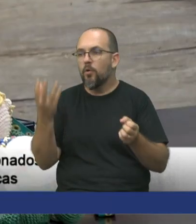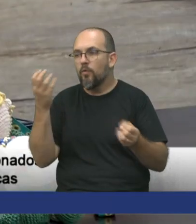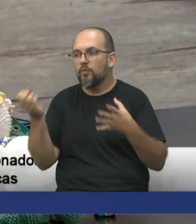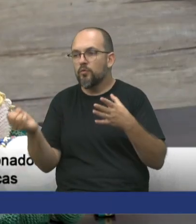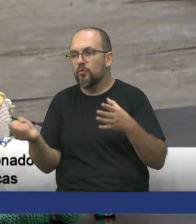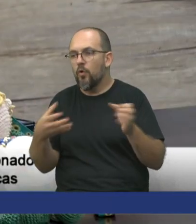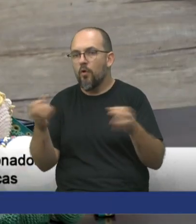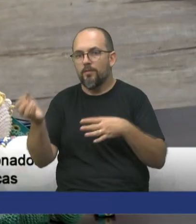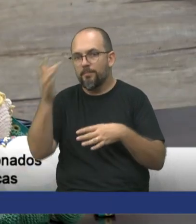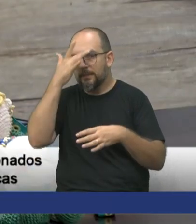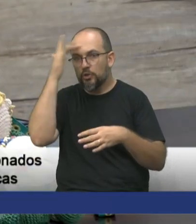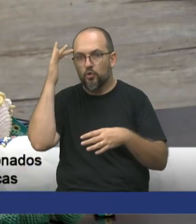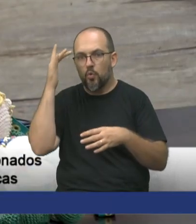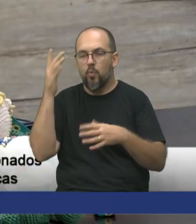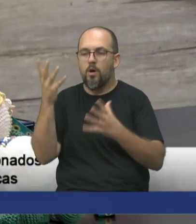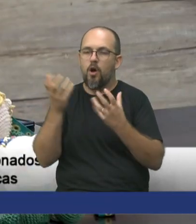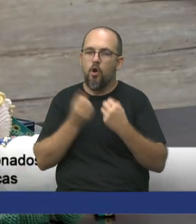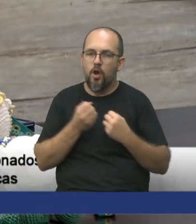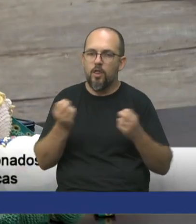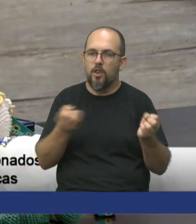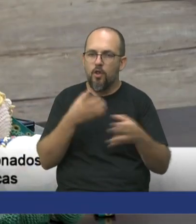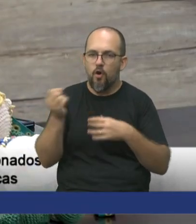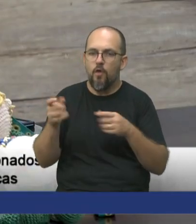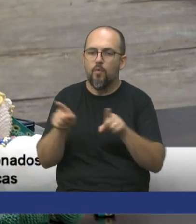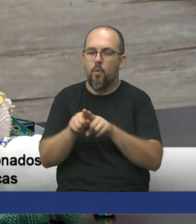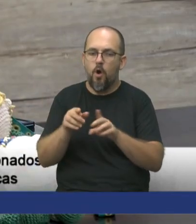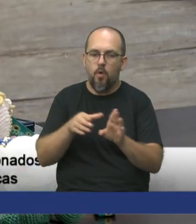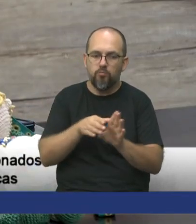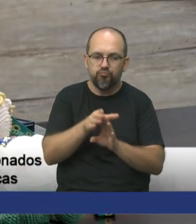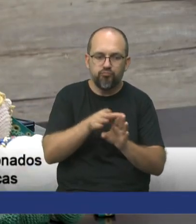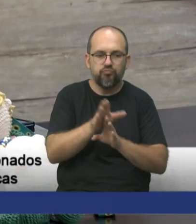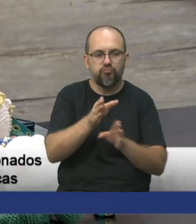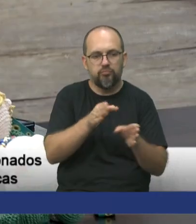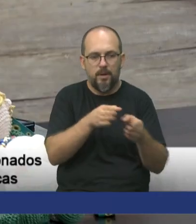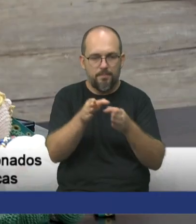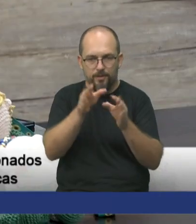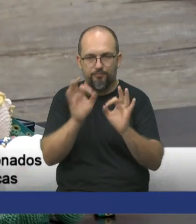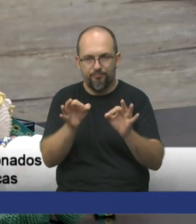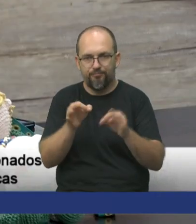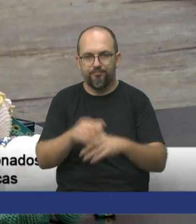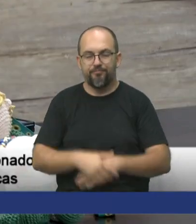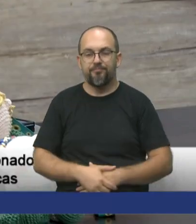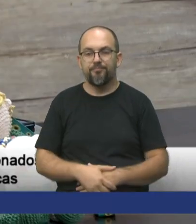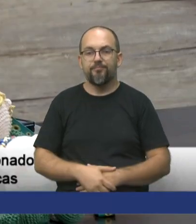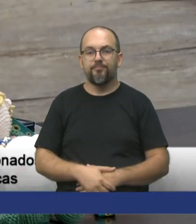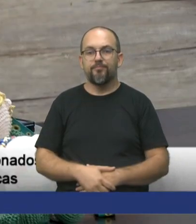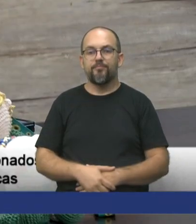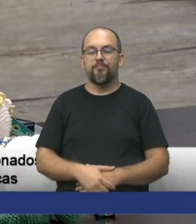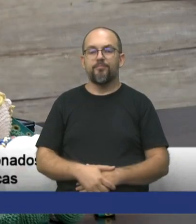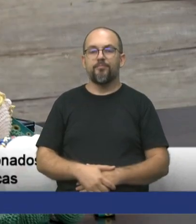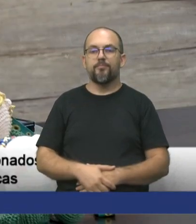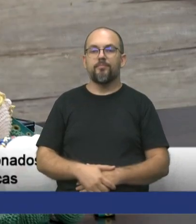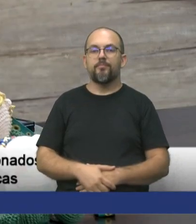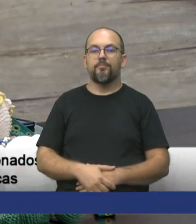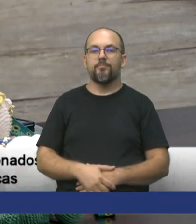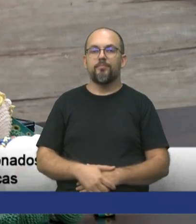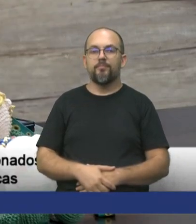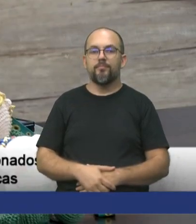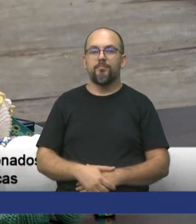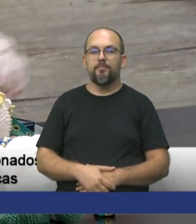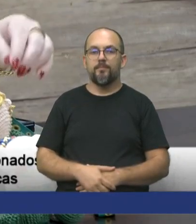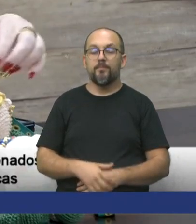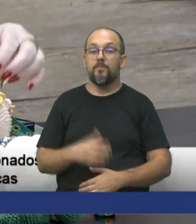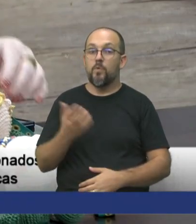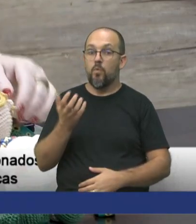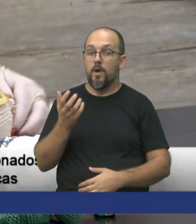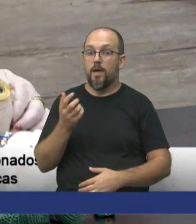que precisam de novos acolhimentos e novos direcionamentos. E aí eu queria dizer que